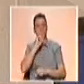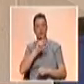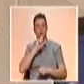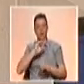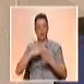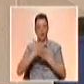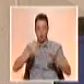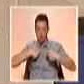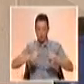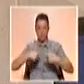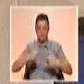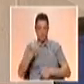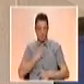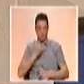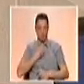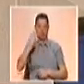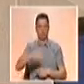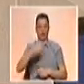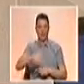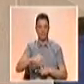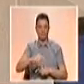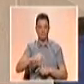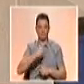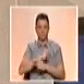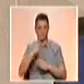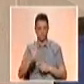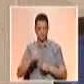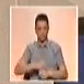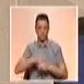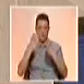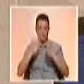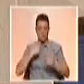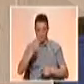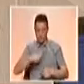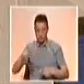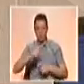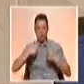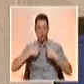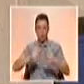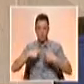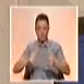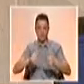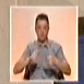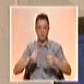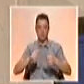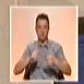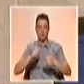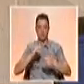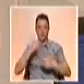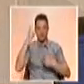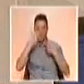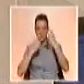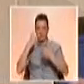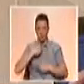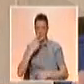que o consumidor individual tem. Porque muitas vezes nós, enquanto consumidores, caímos naquela inércia de pensar, mas